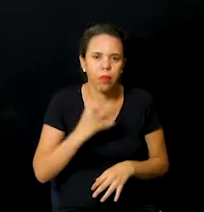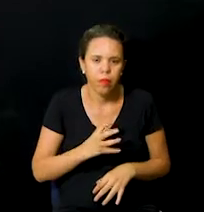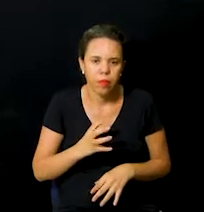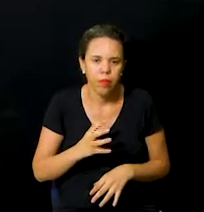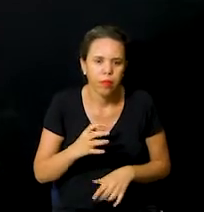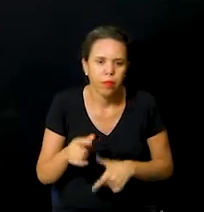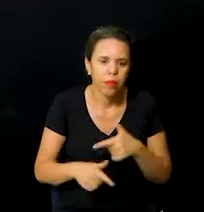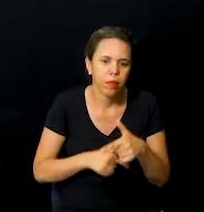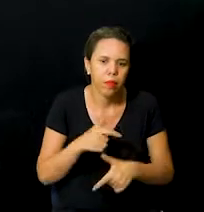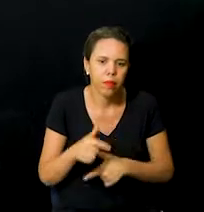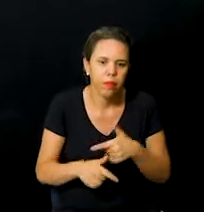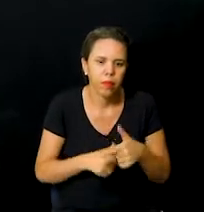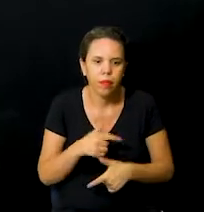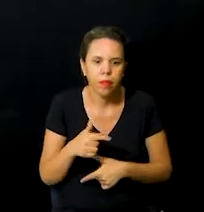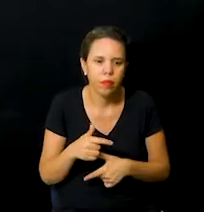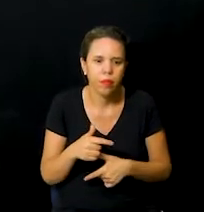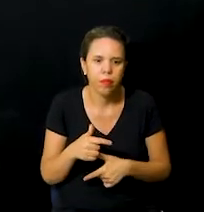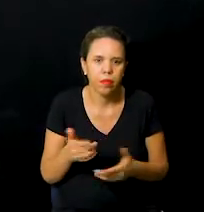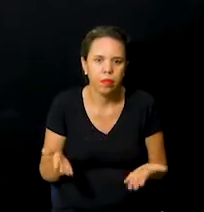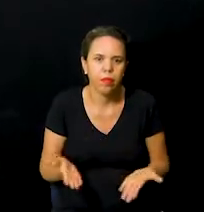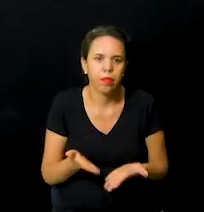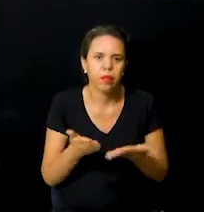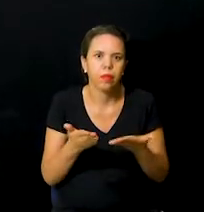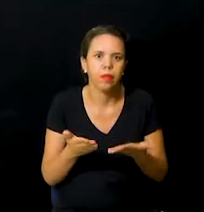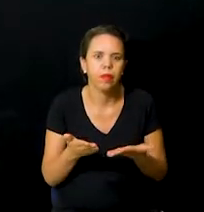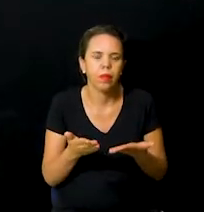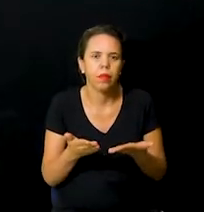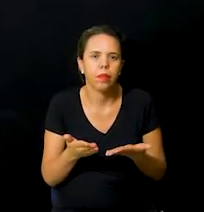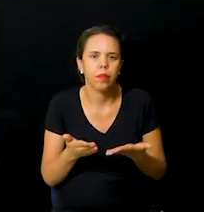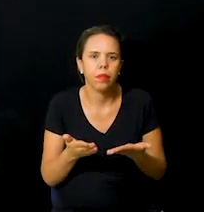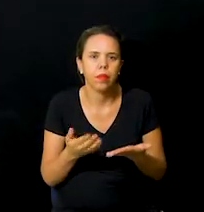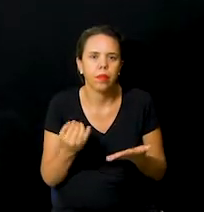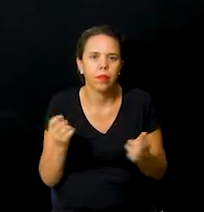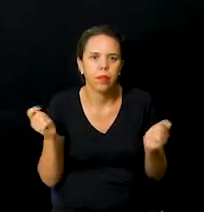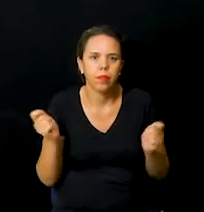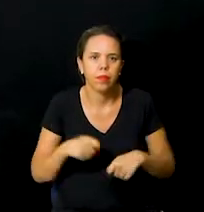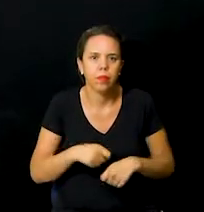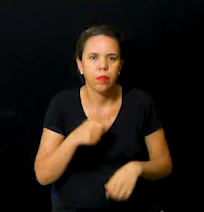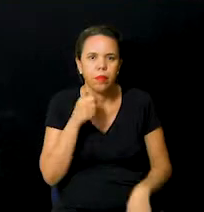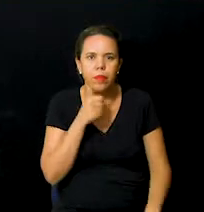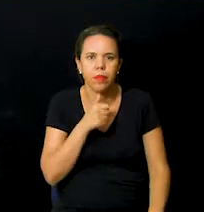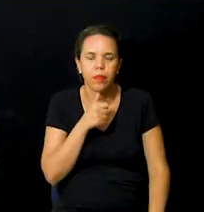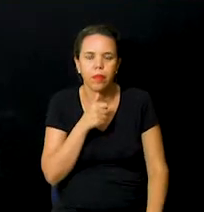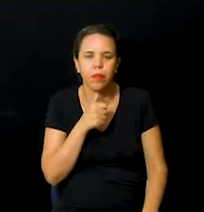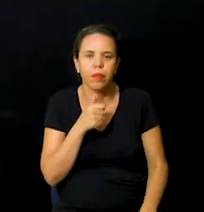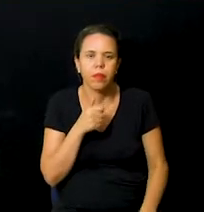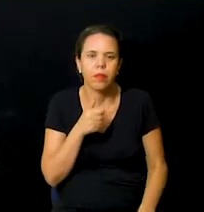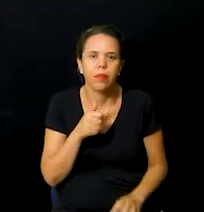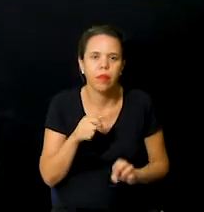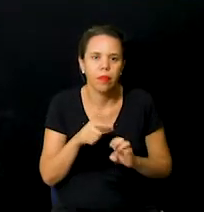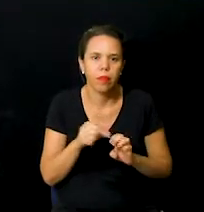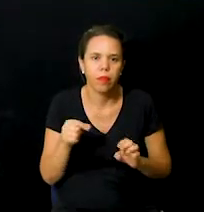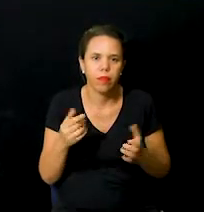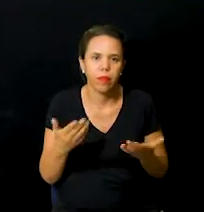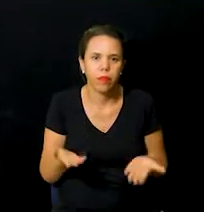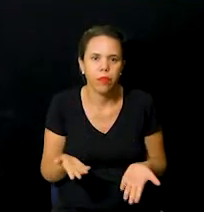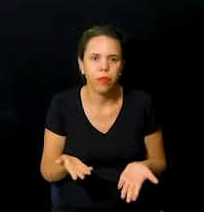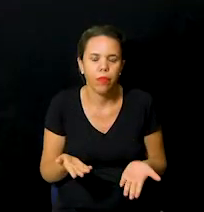organizações sérias que estão trabalhando para contribuir com o empoderamento feminino